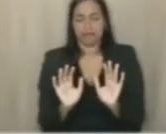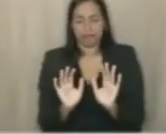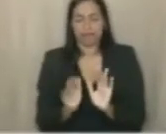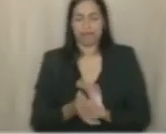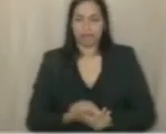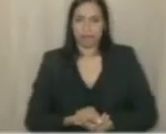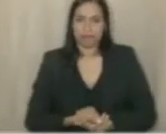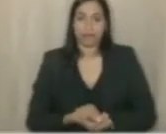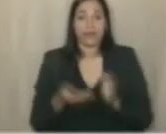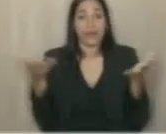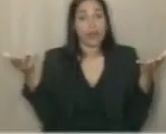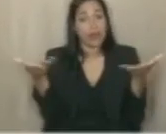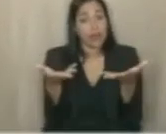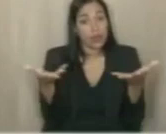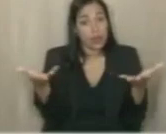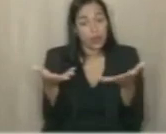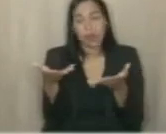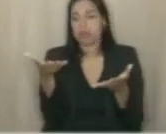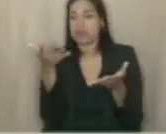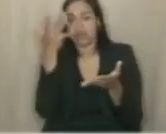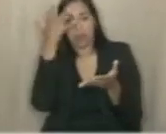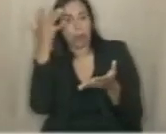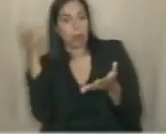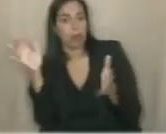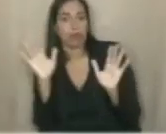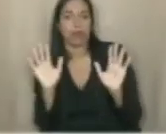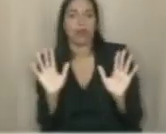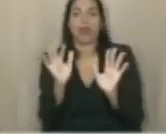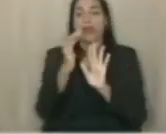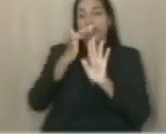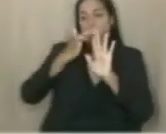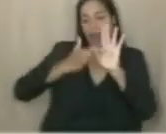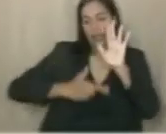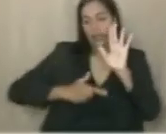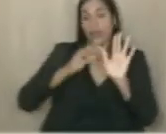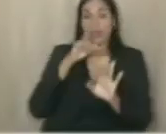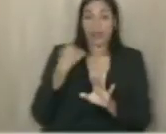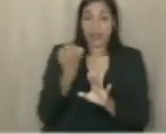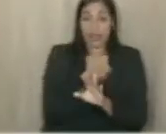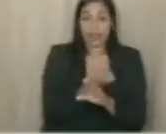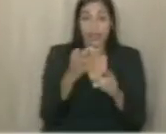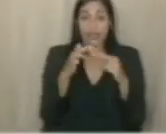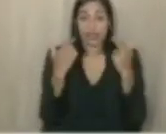enviar hoje ainda, ou amanhã no máximo, já estou preparando, um relatório da nossa audiência